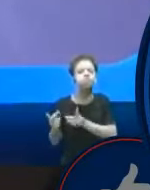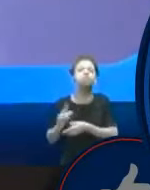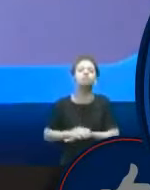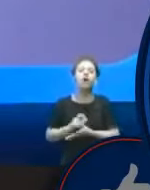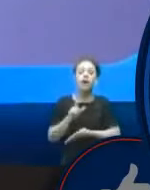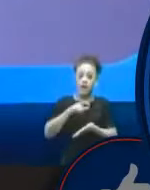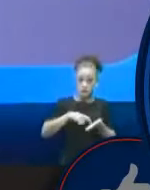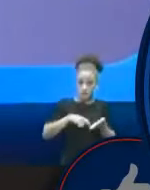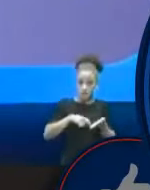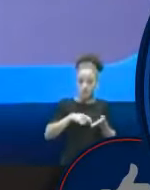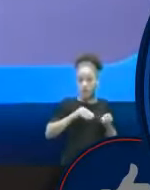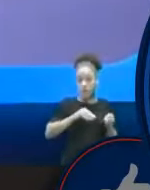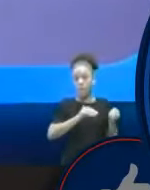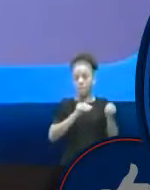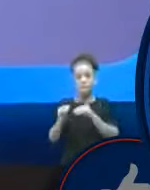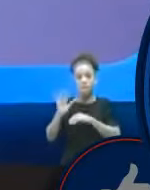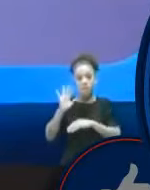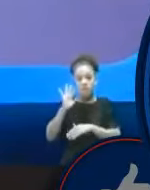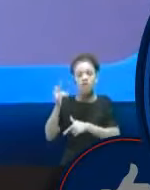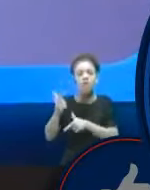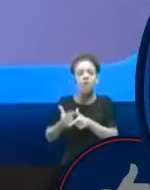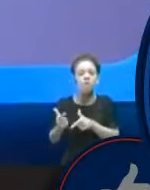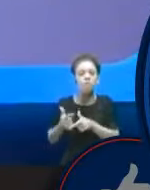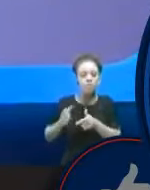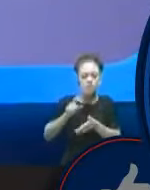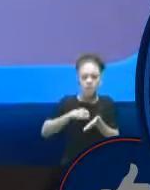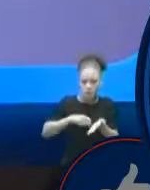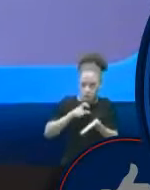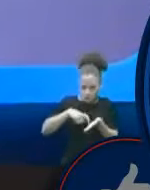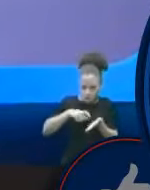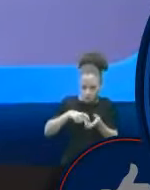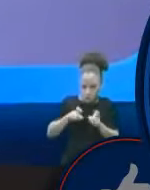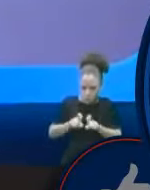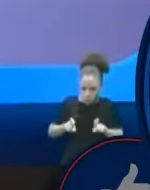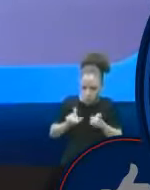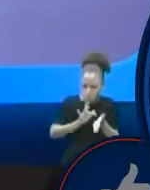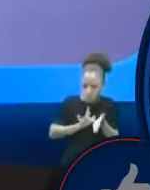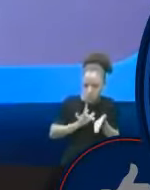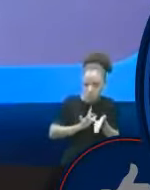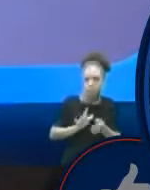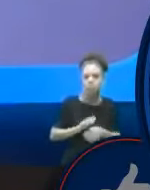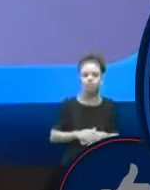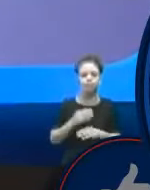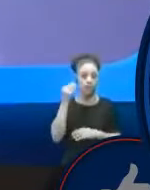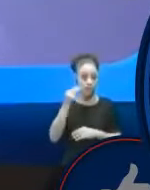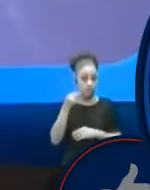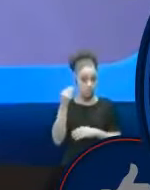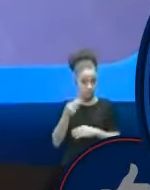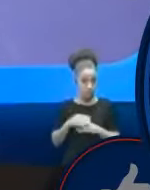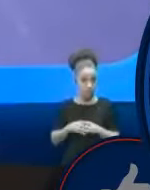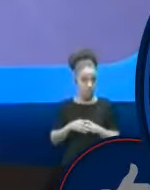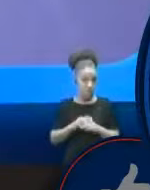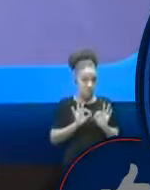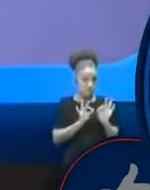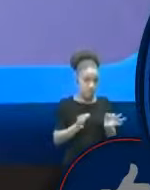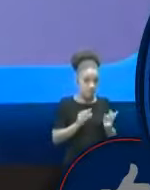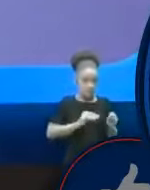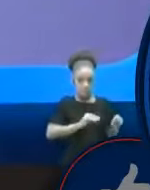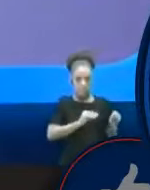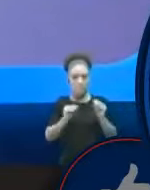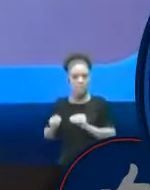crédito para solução de crédito digital e na palma da mão, de experiência padrão para uma